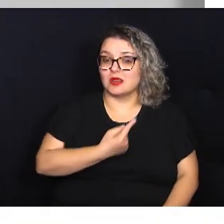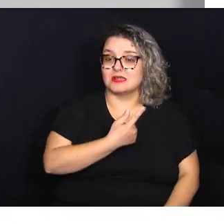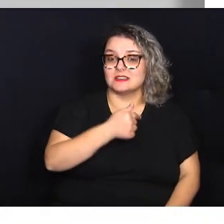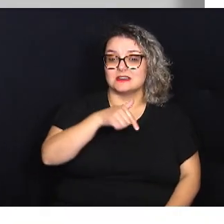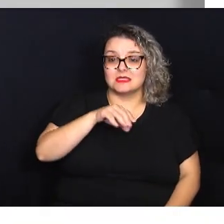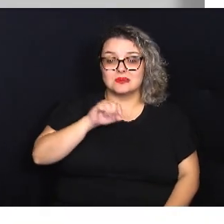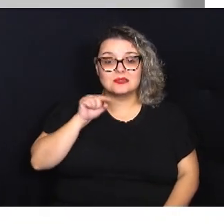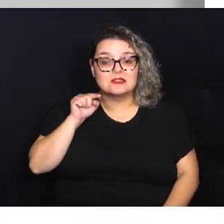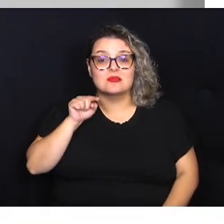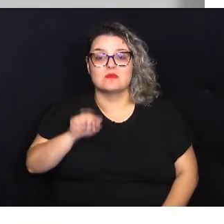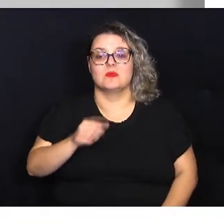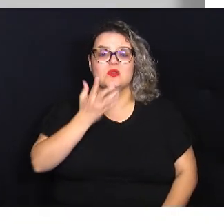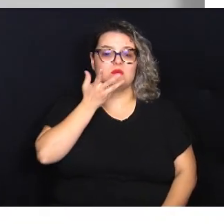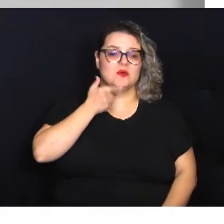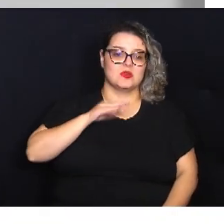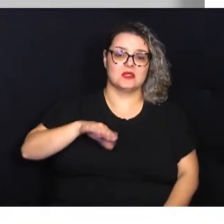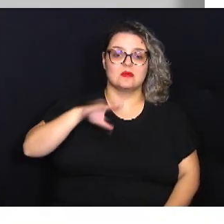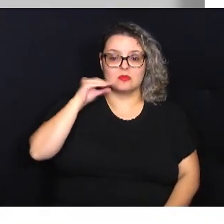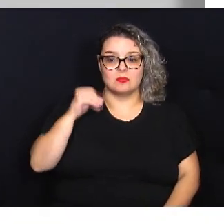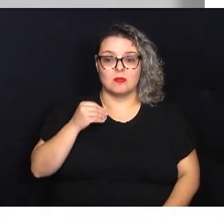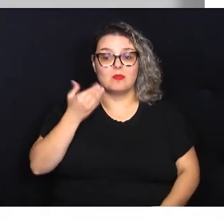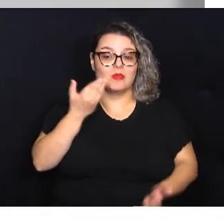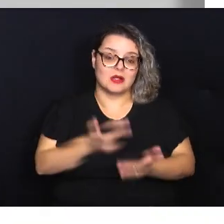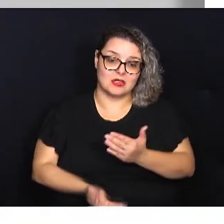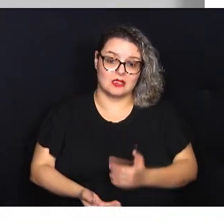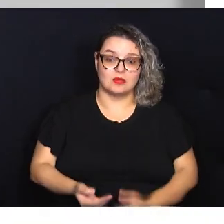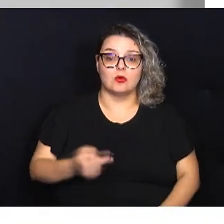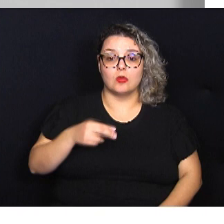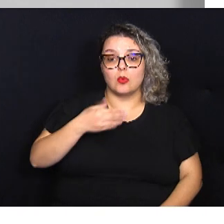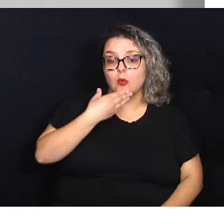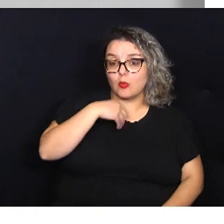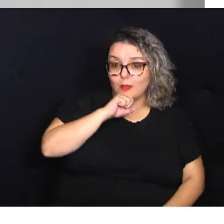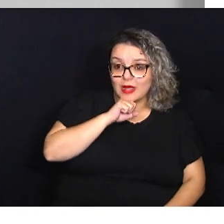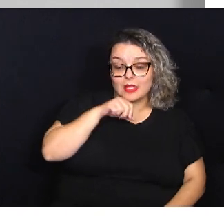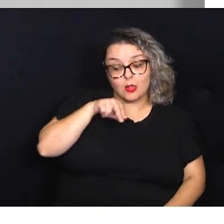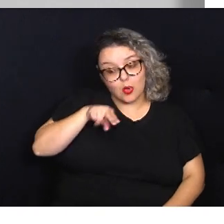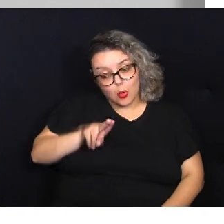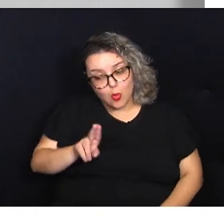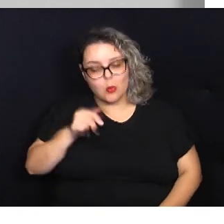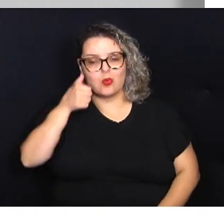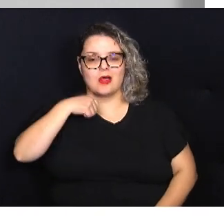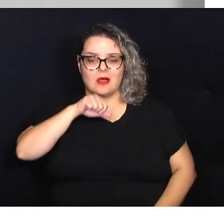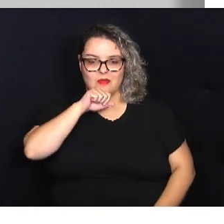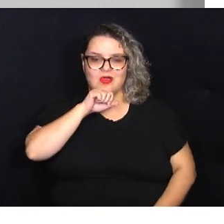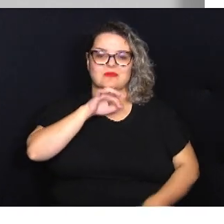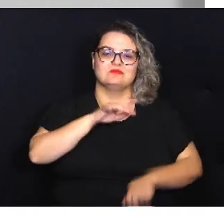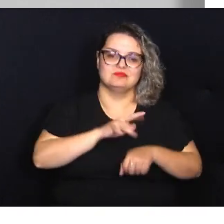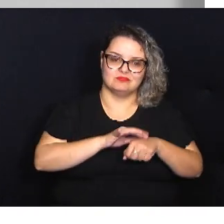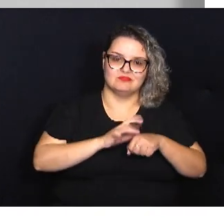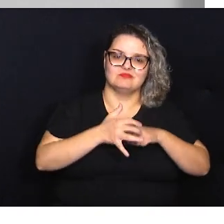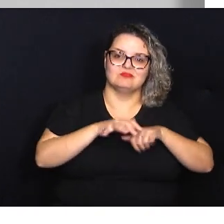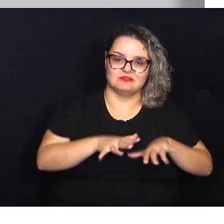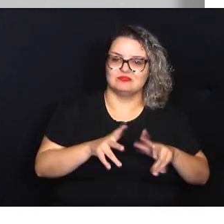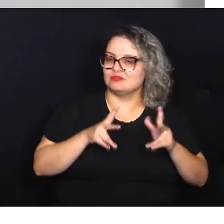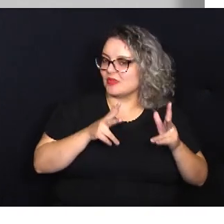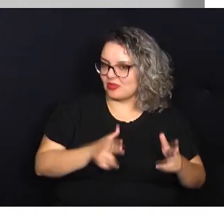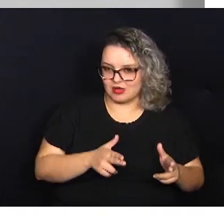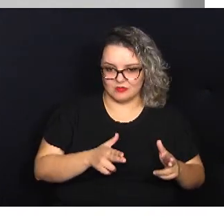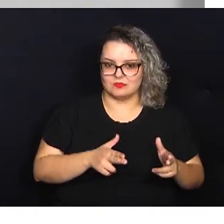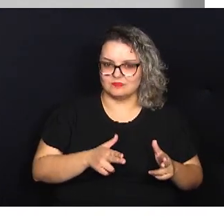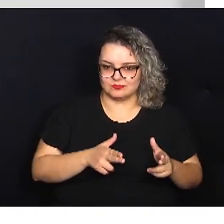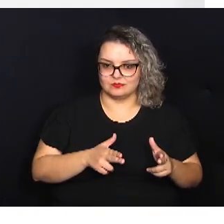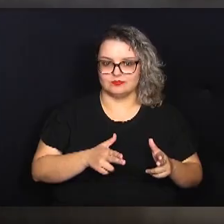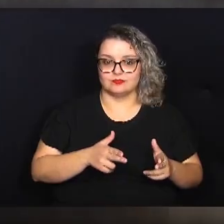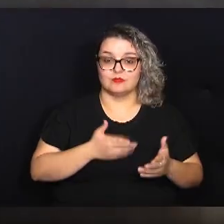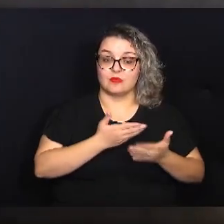quase 170 mil crianças e adolescentes perderam o pai ou a mãe para a doença no mesmo